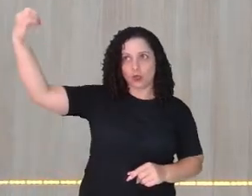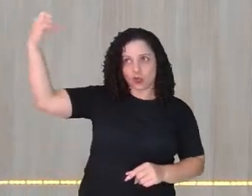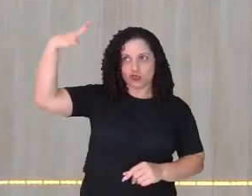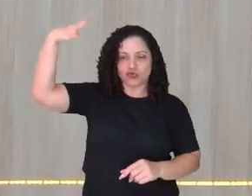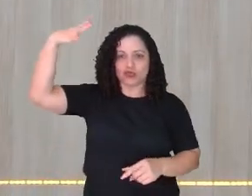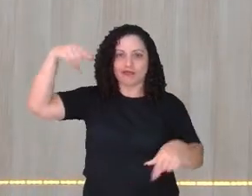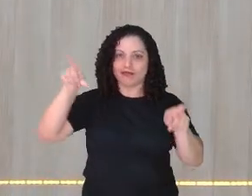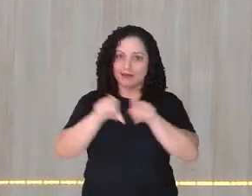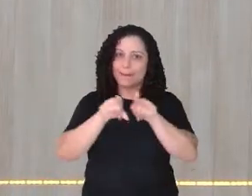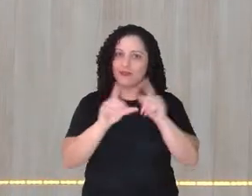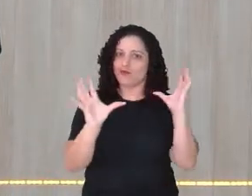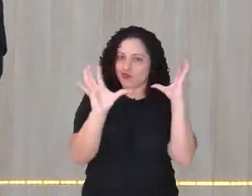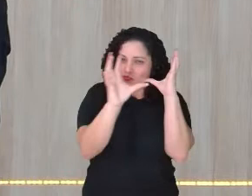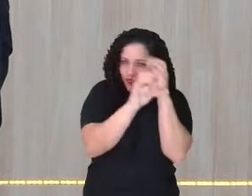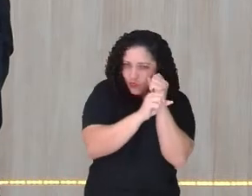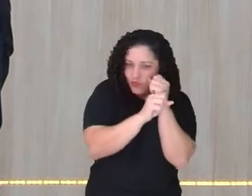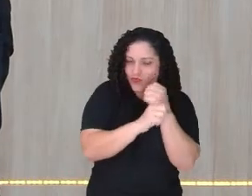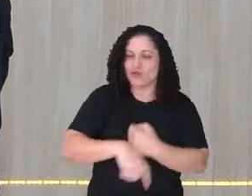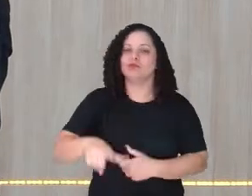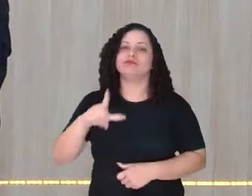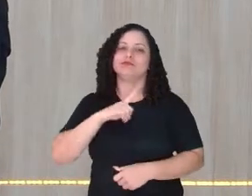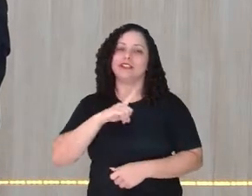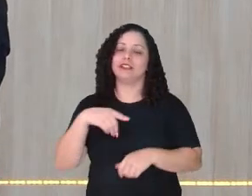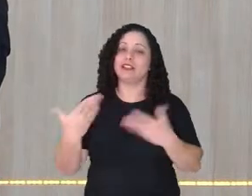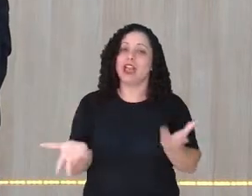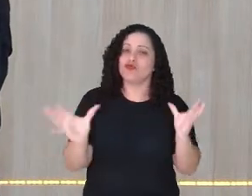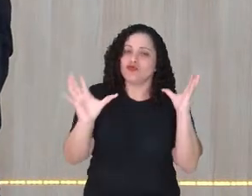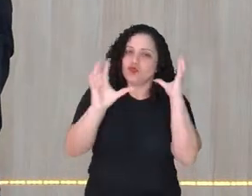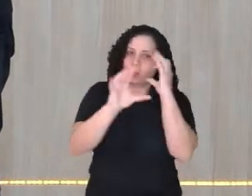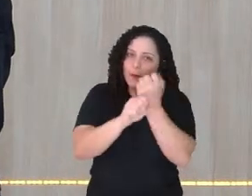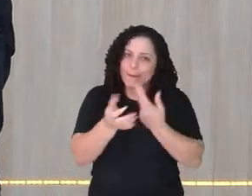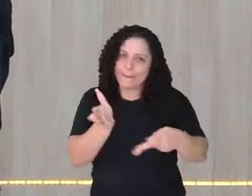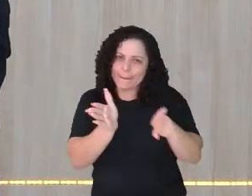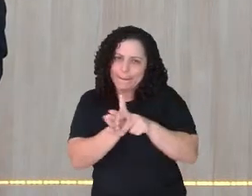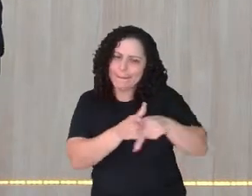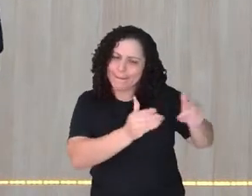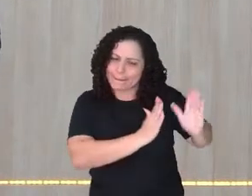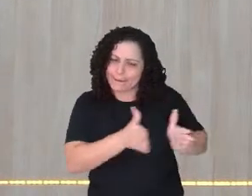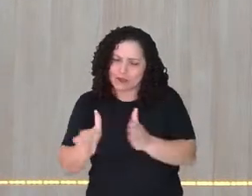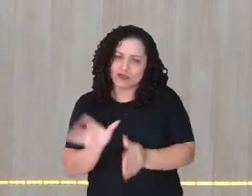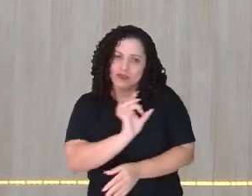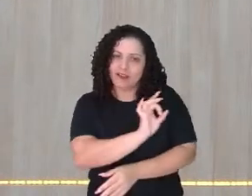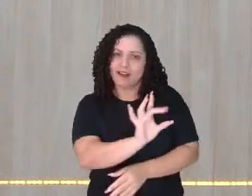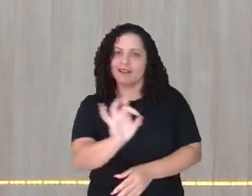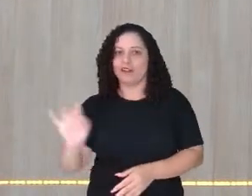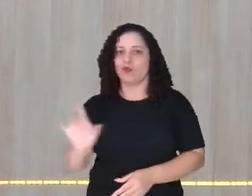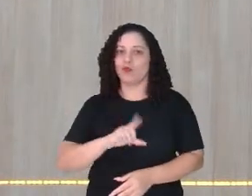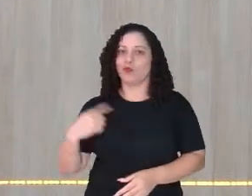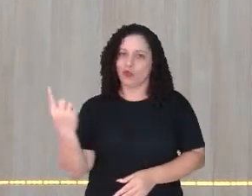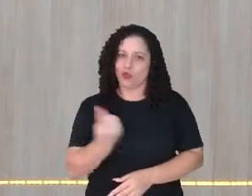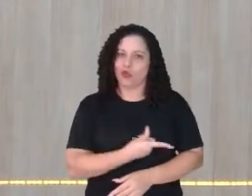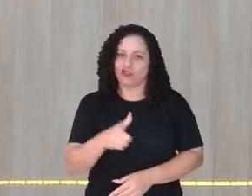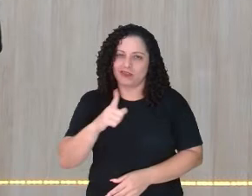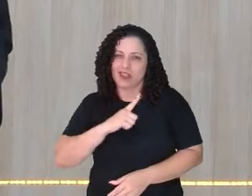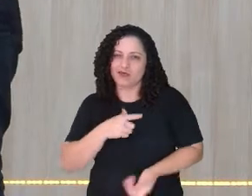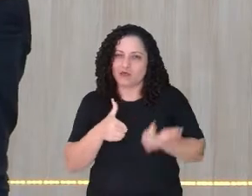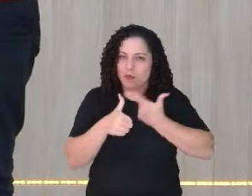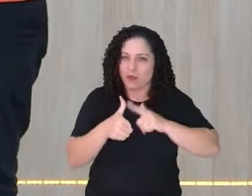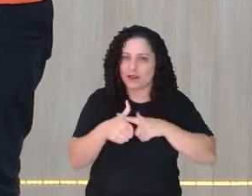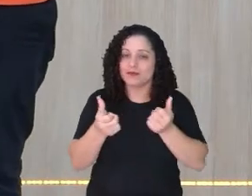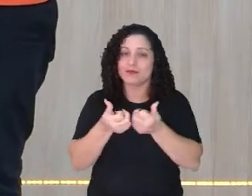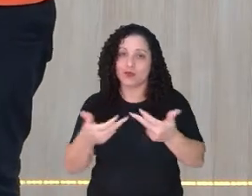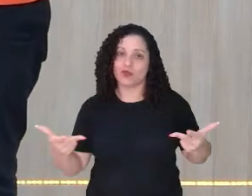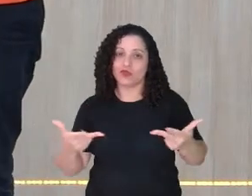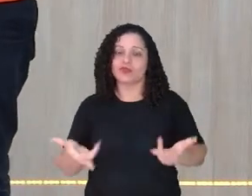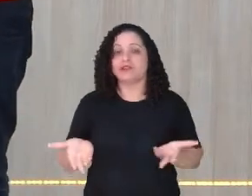as trevas, né? E as trevas aí, a escuridão, fazem parte, né, de todos nós, todos temos nossas sombras. Então, a